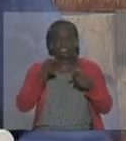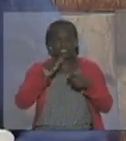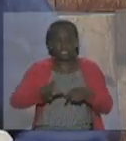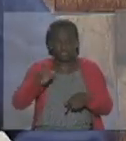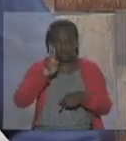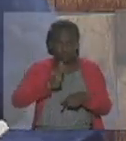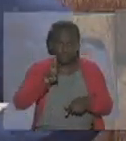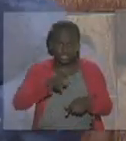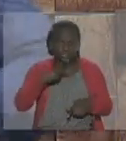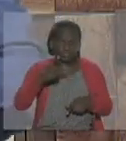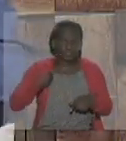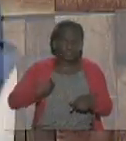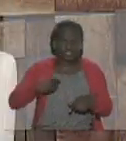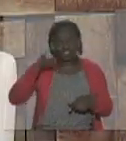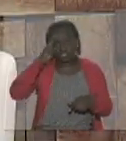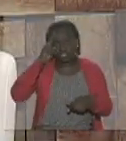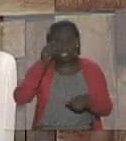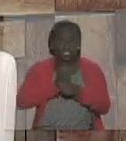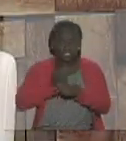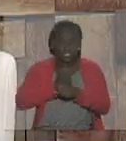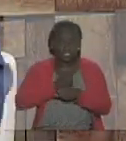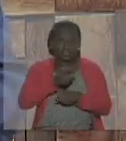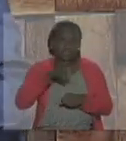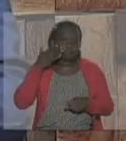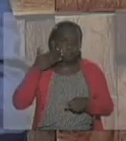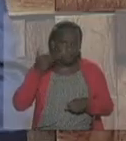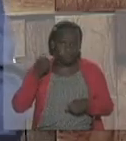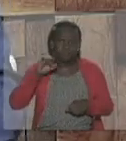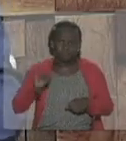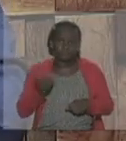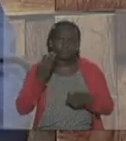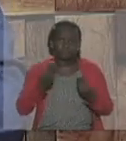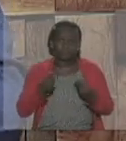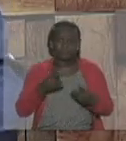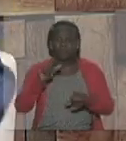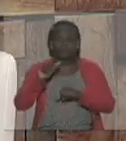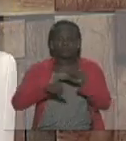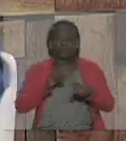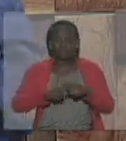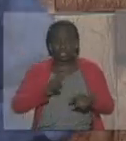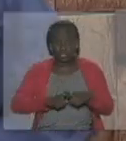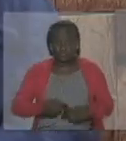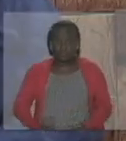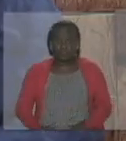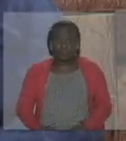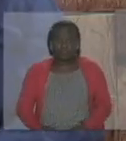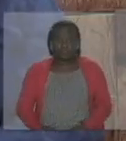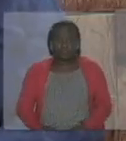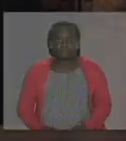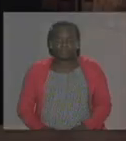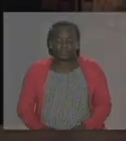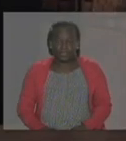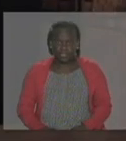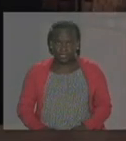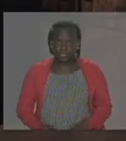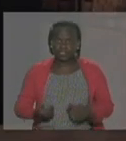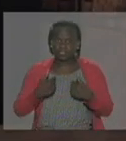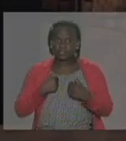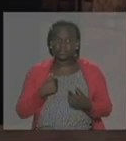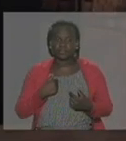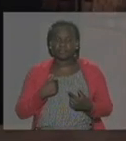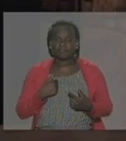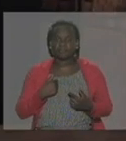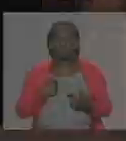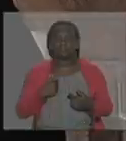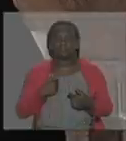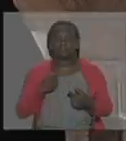profico da sua vida pra sua história literária e também por que que você decidiu migrar